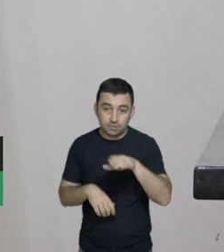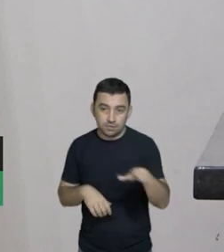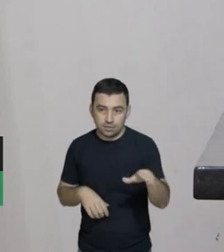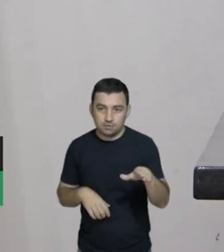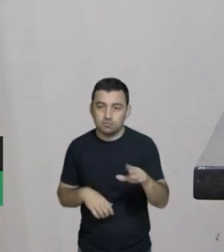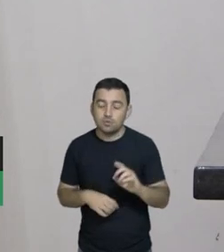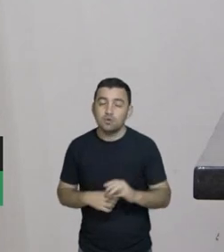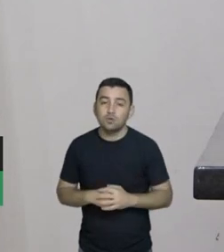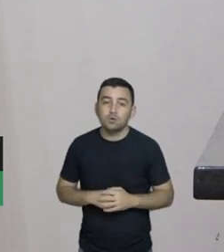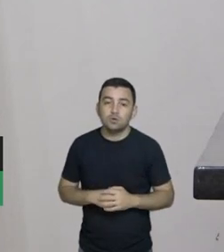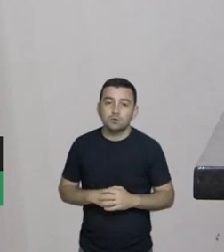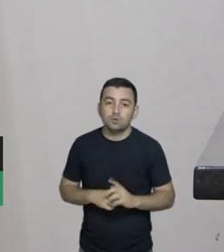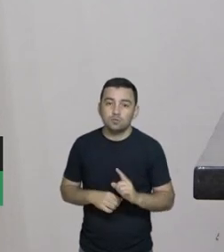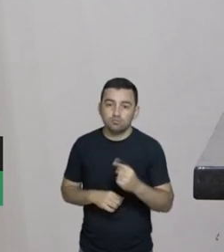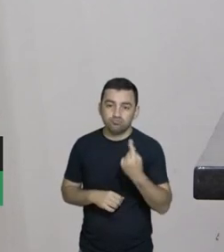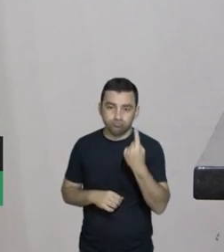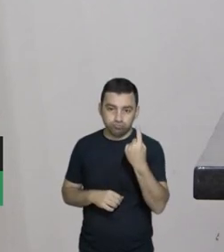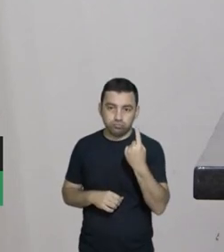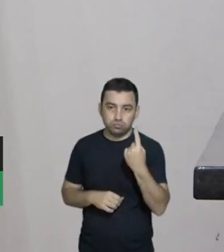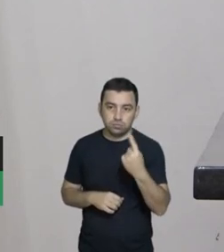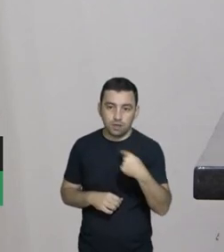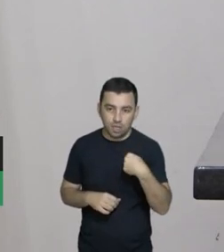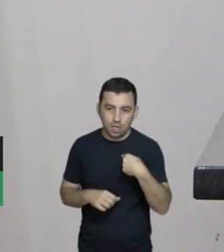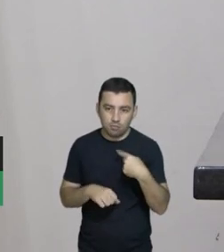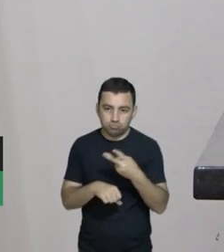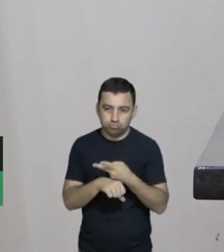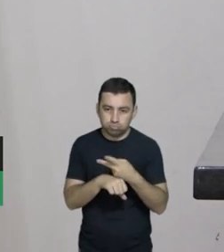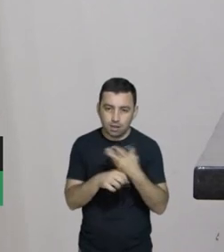deles, nós estamos buscando